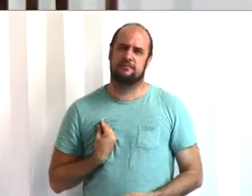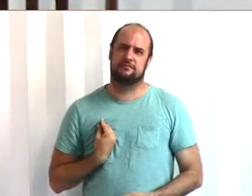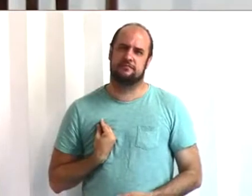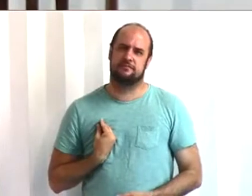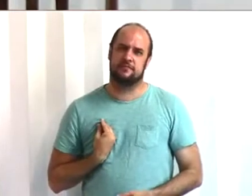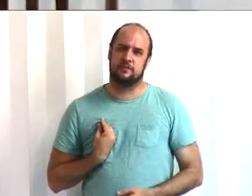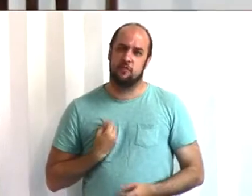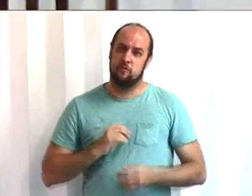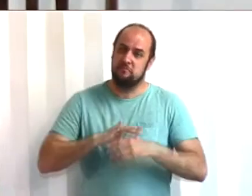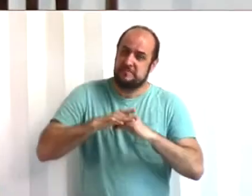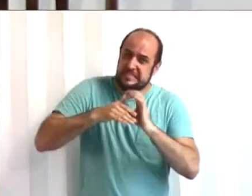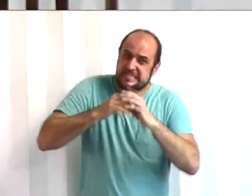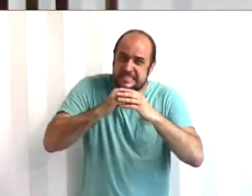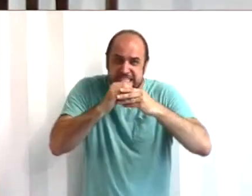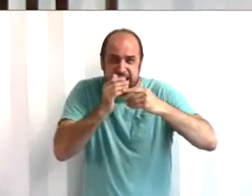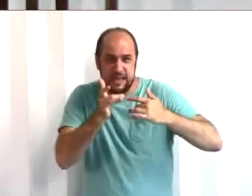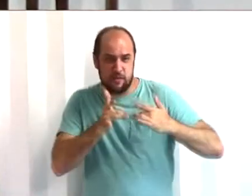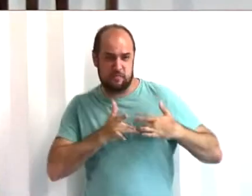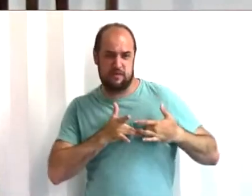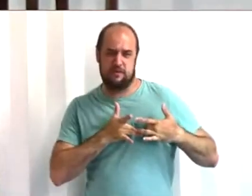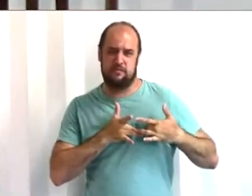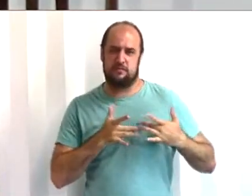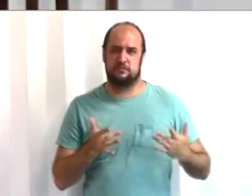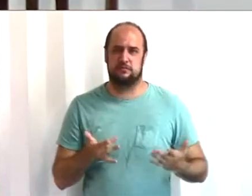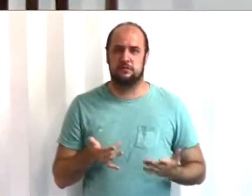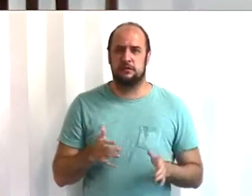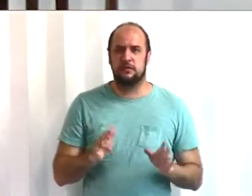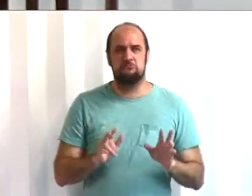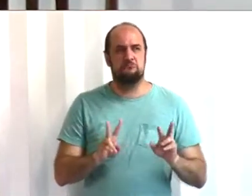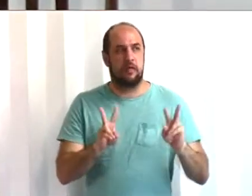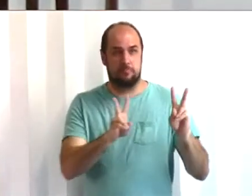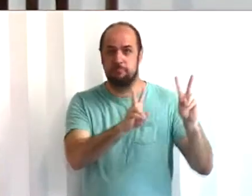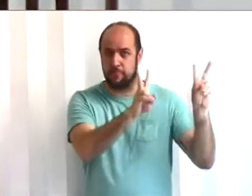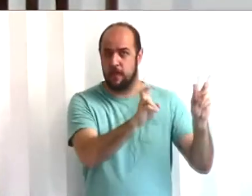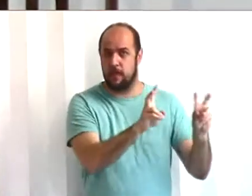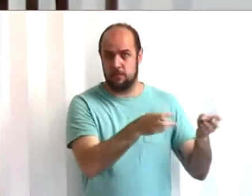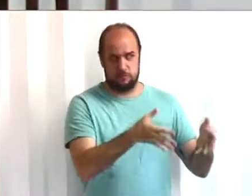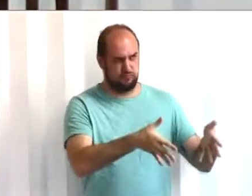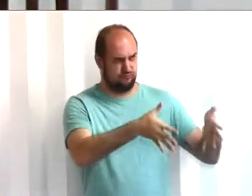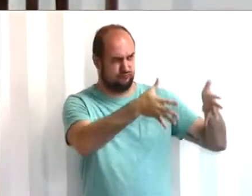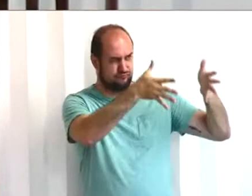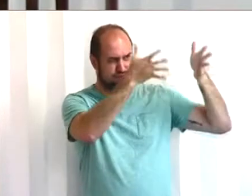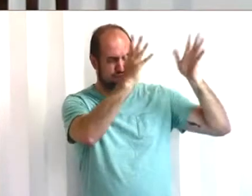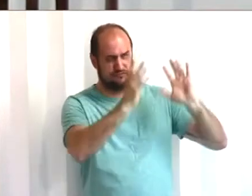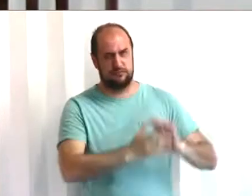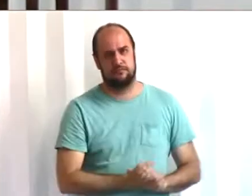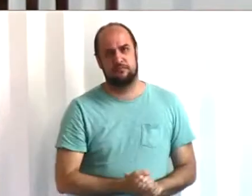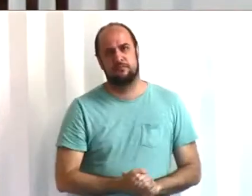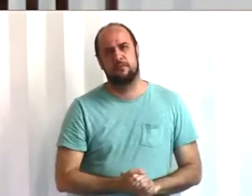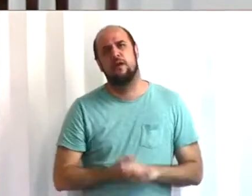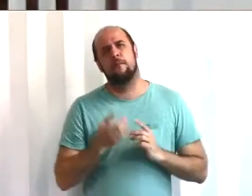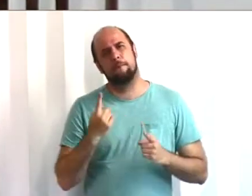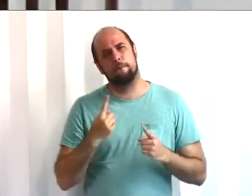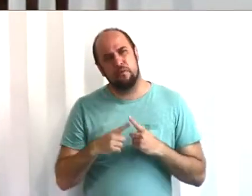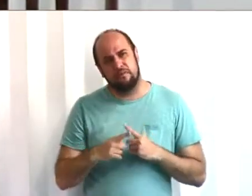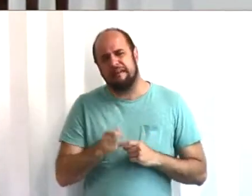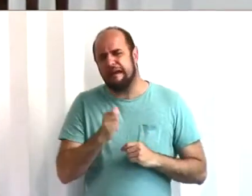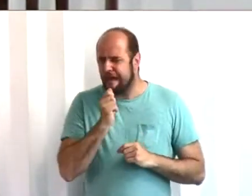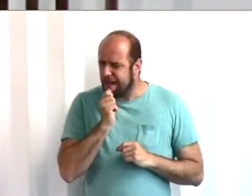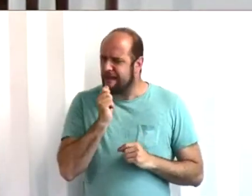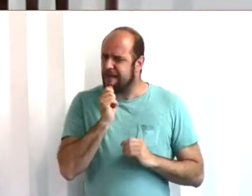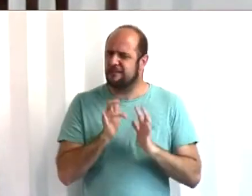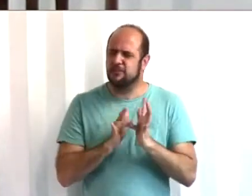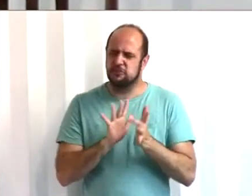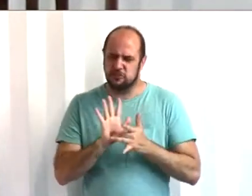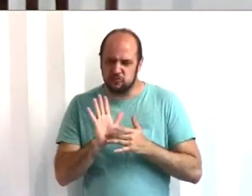da piedade. Talvez estes assuntos sejam tão dominantes, porque Jesus ainda é mesmo um mistério, ainda